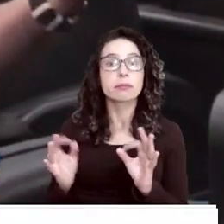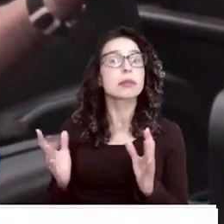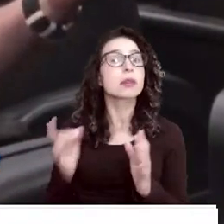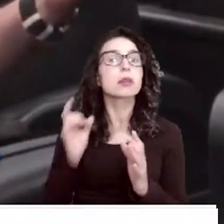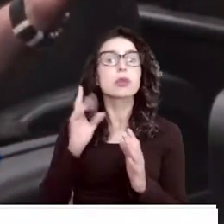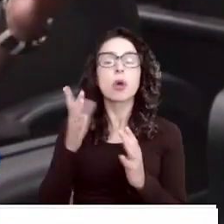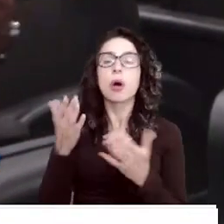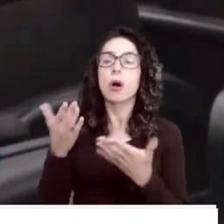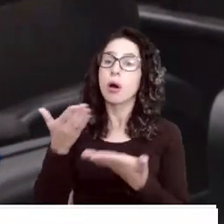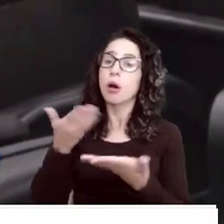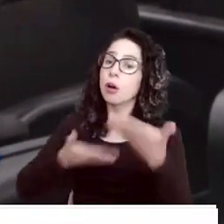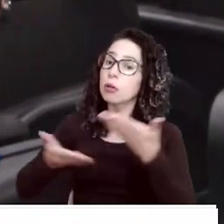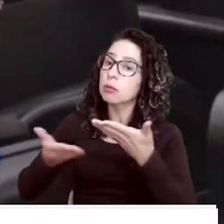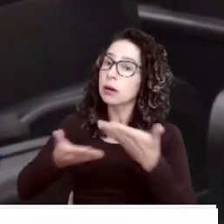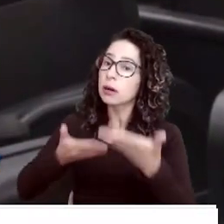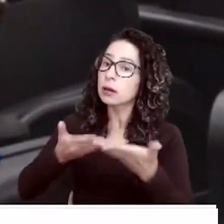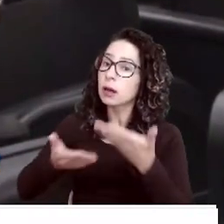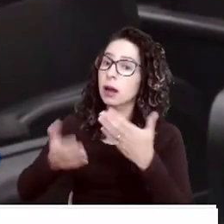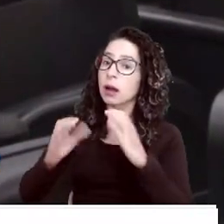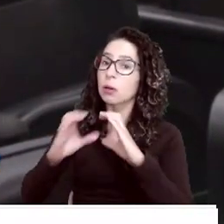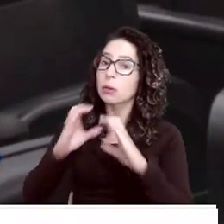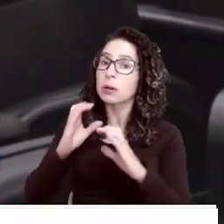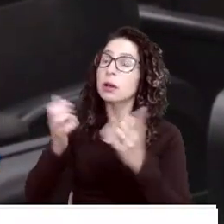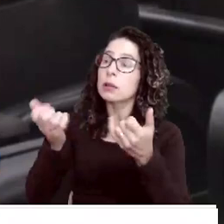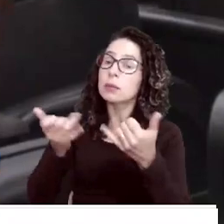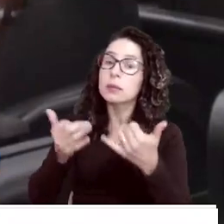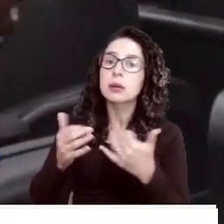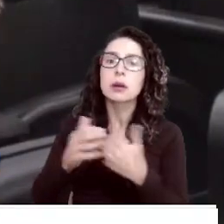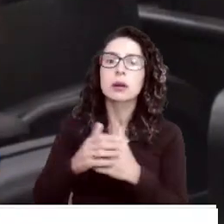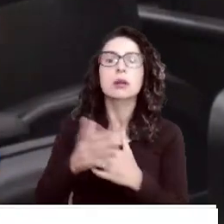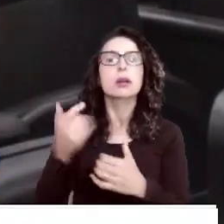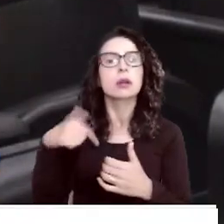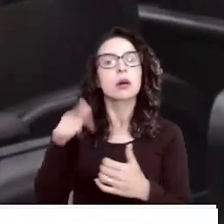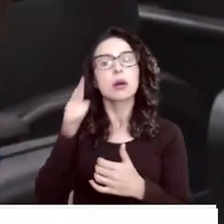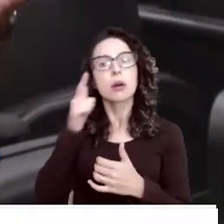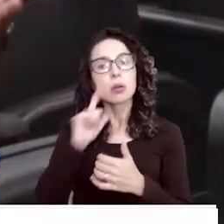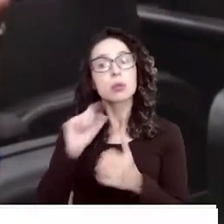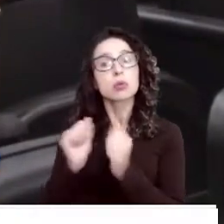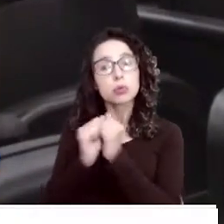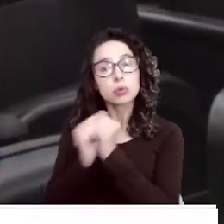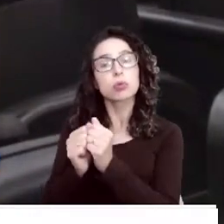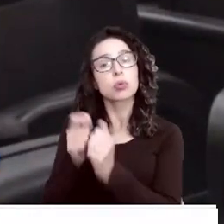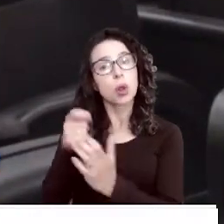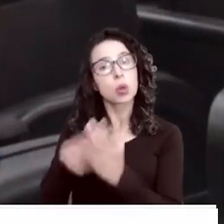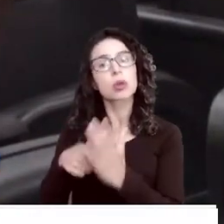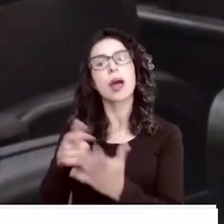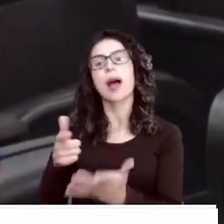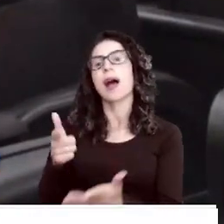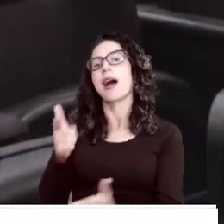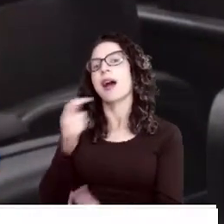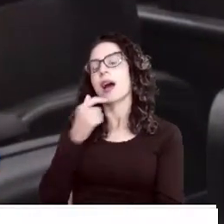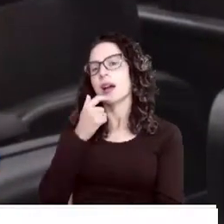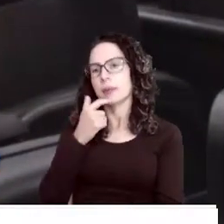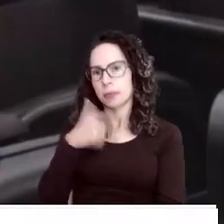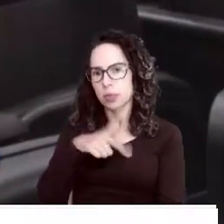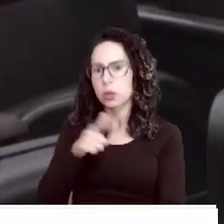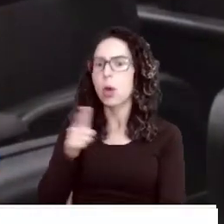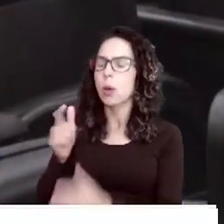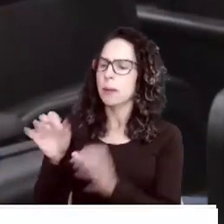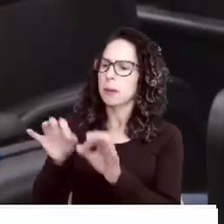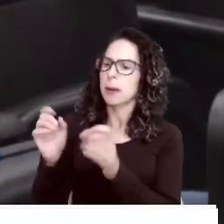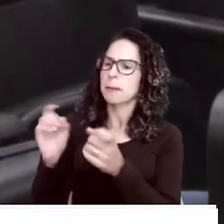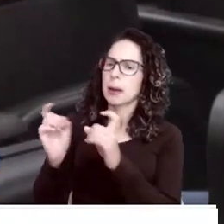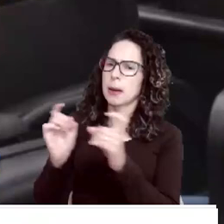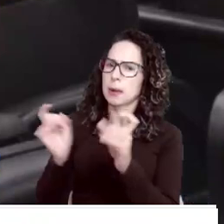dividir conosco os problemas, as situações, para que a gente juntos possamos defender, falar, nossa, olha, nós fizemos uma reunião,